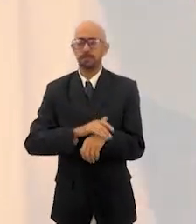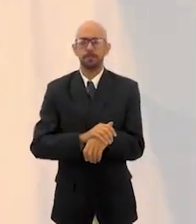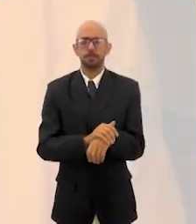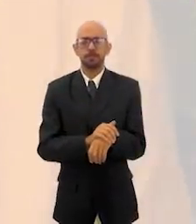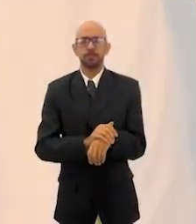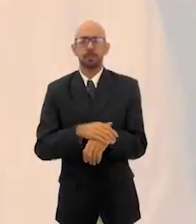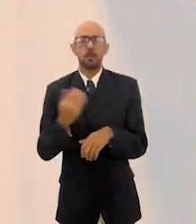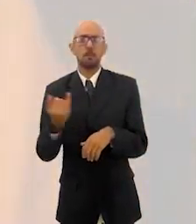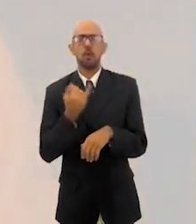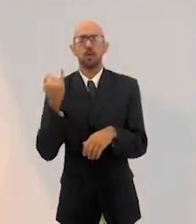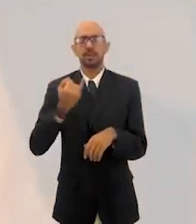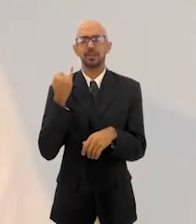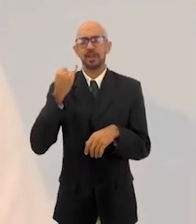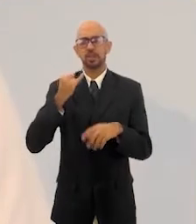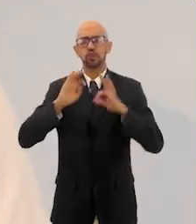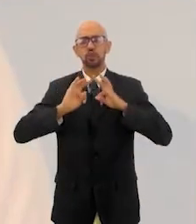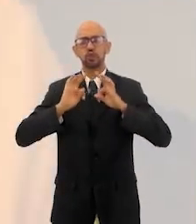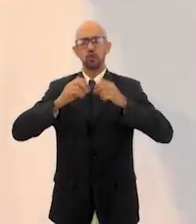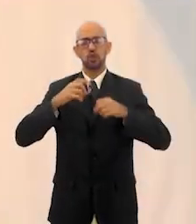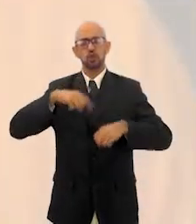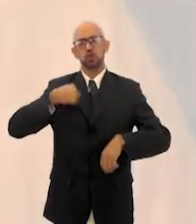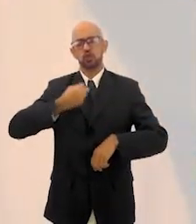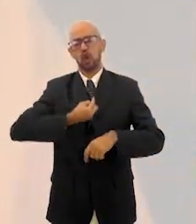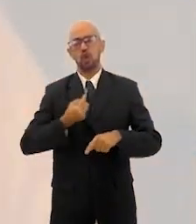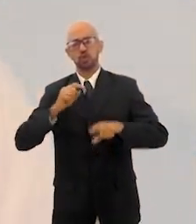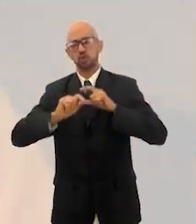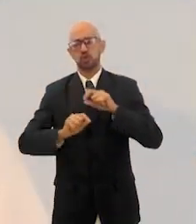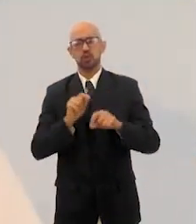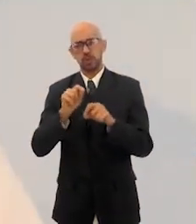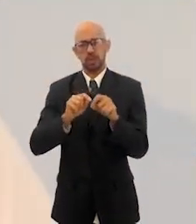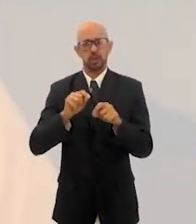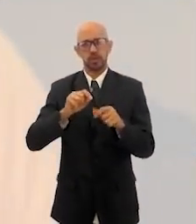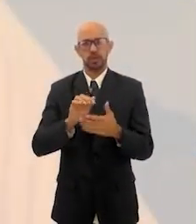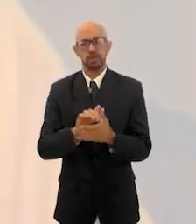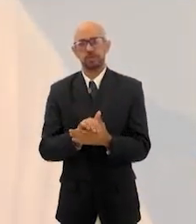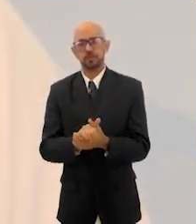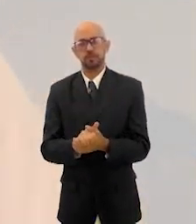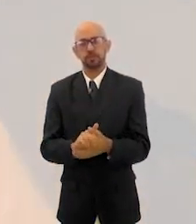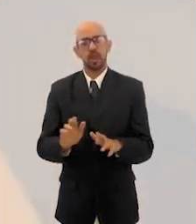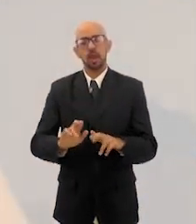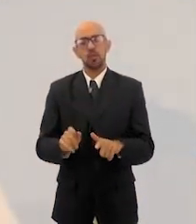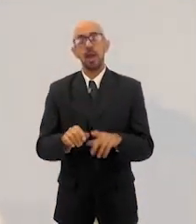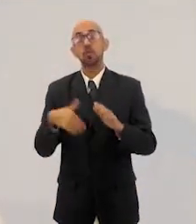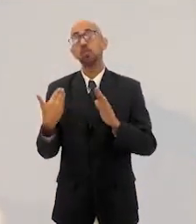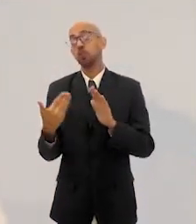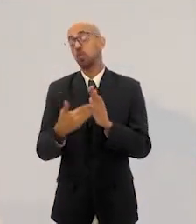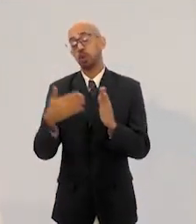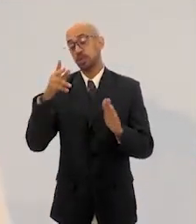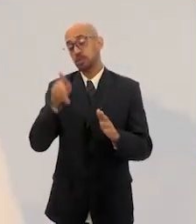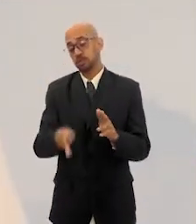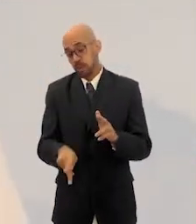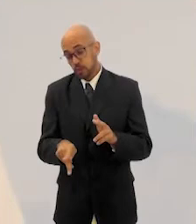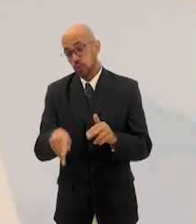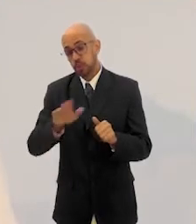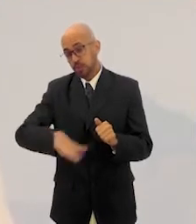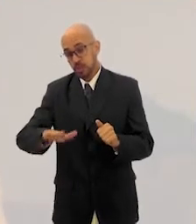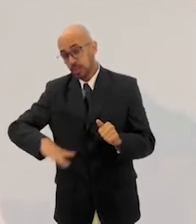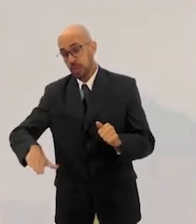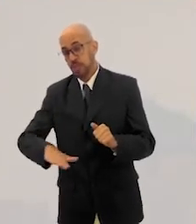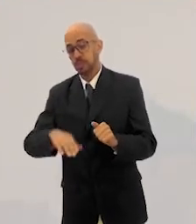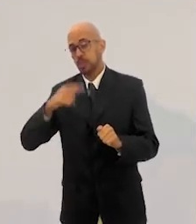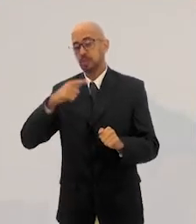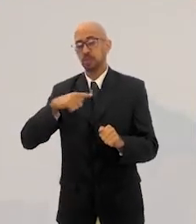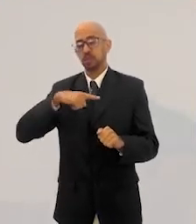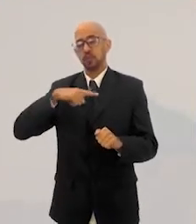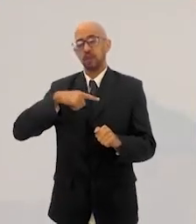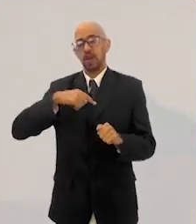é importantíssimo todos nós termos. Eu sei que não é não são todas as pessoas, todas as crianças que tiveram